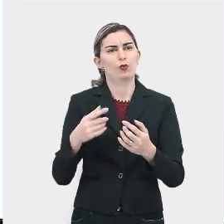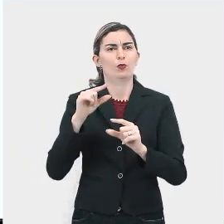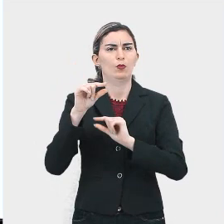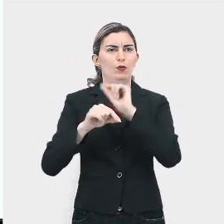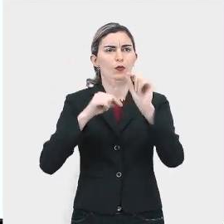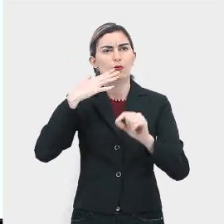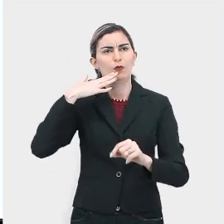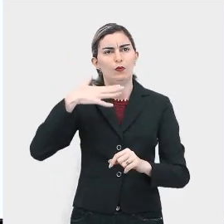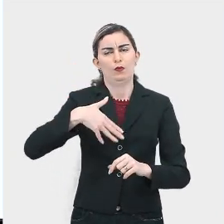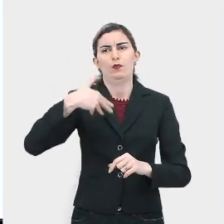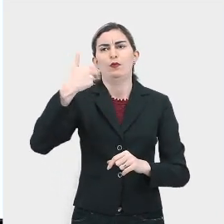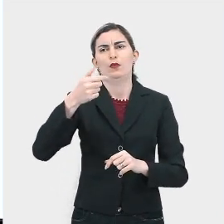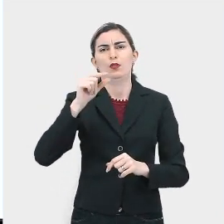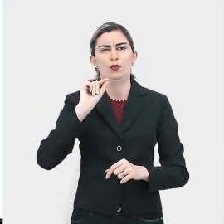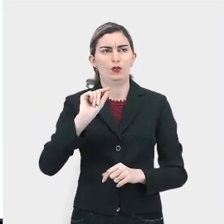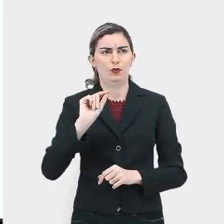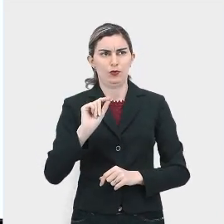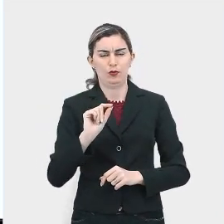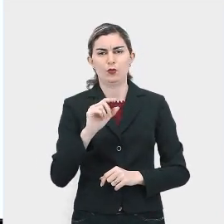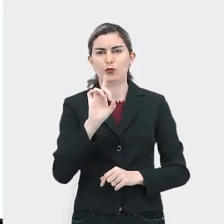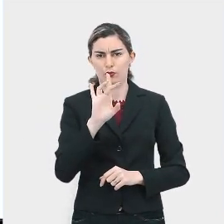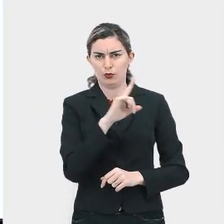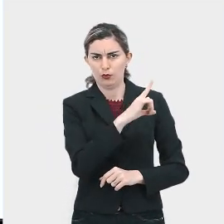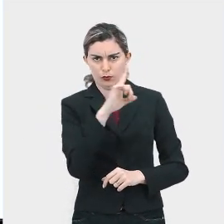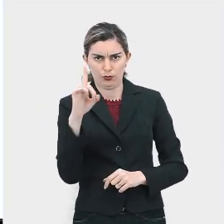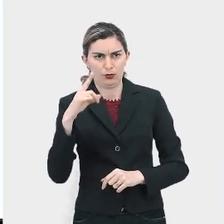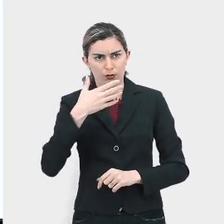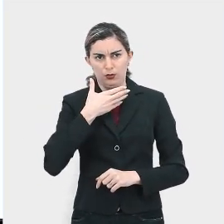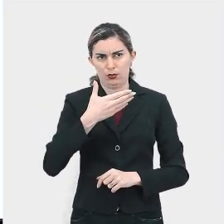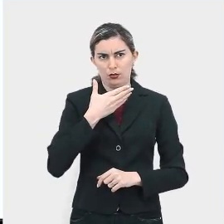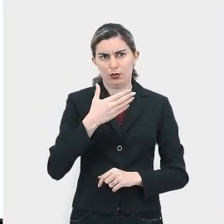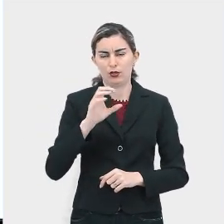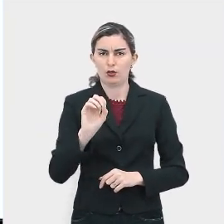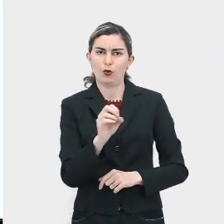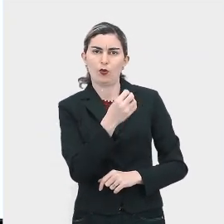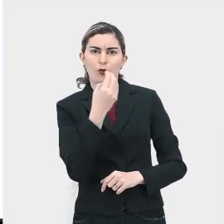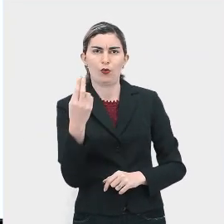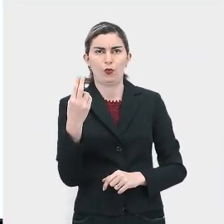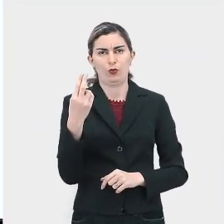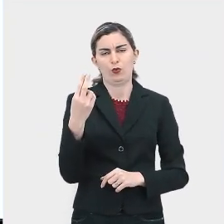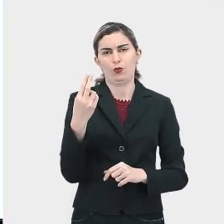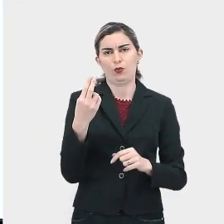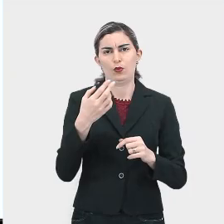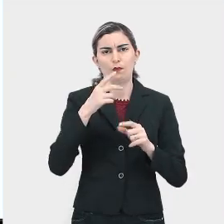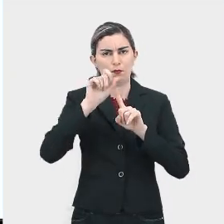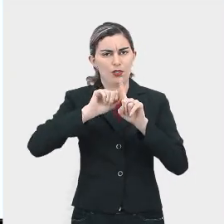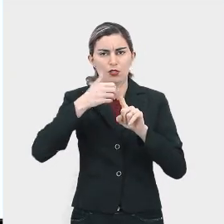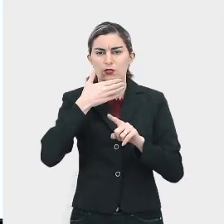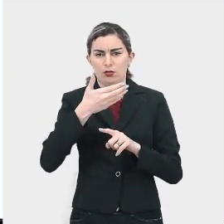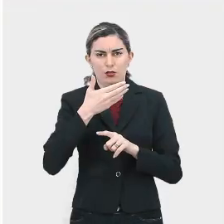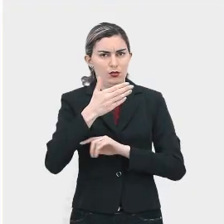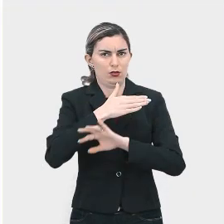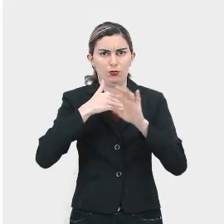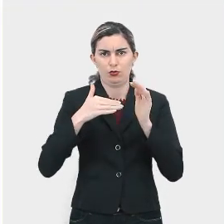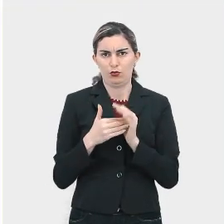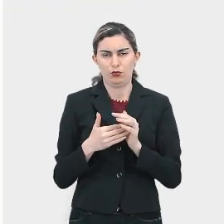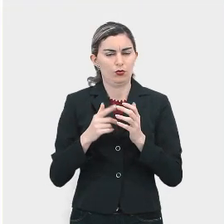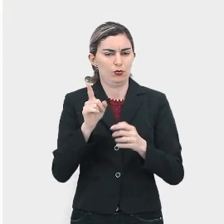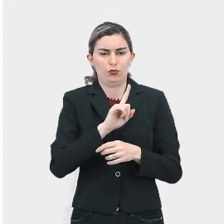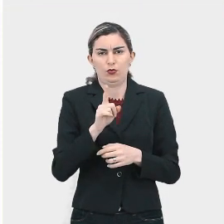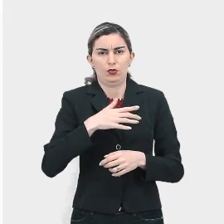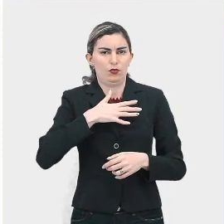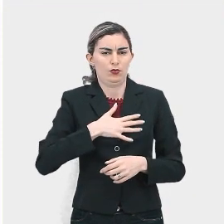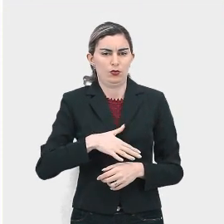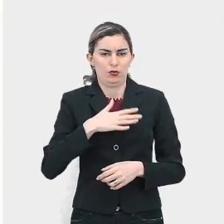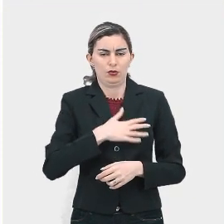pouquinho melhor o que é o ciclo natalino. O ciclo natalino é só o dia do Natal, é isso? Ou então é o mês de dezembro todinho? Não, calma.